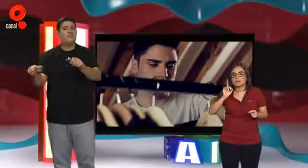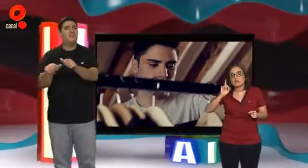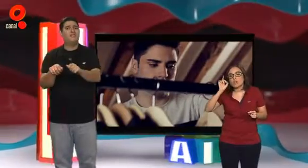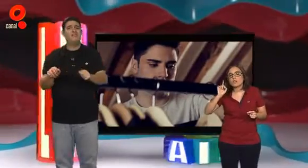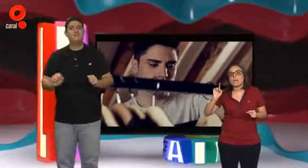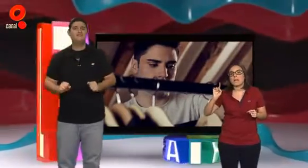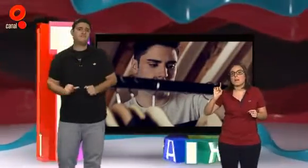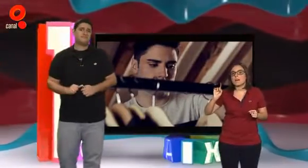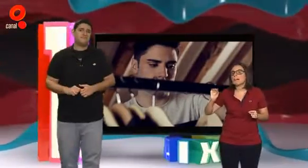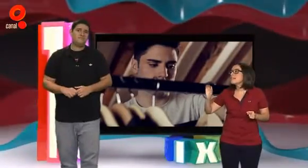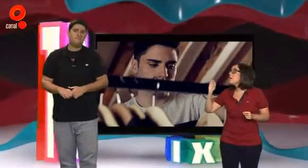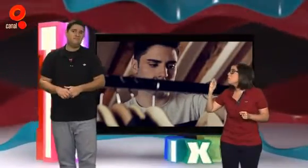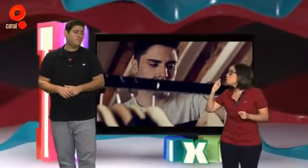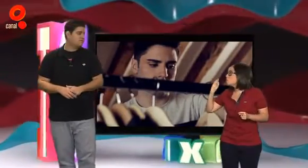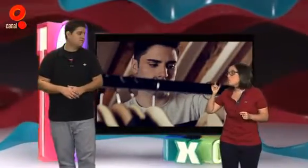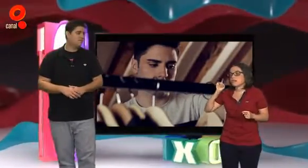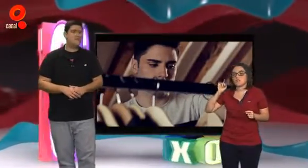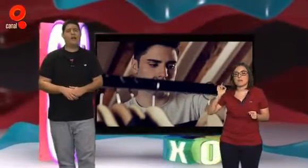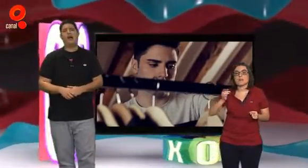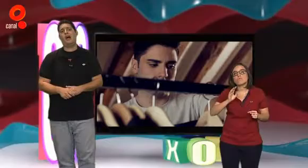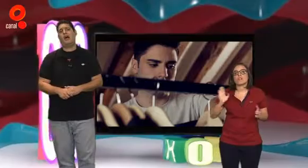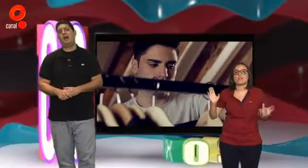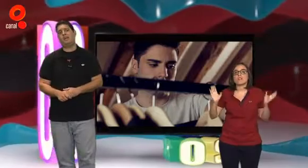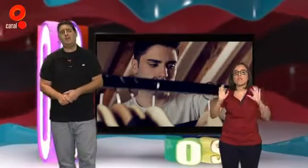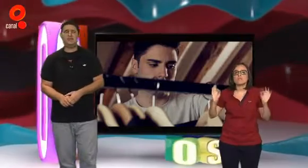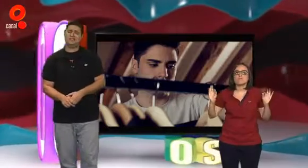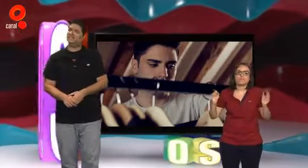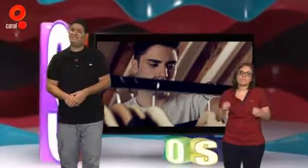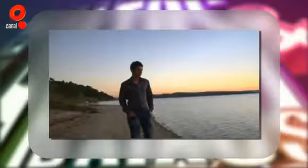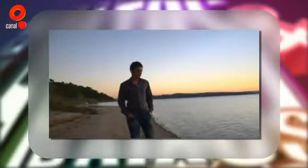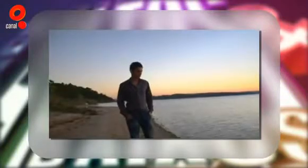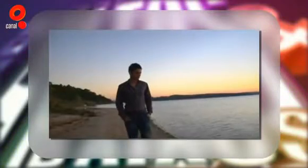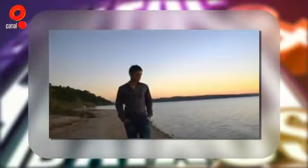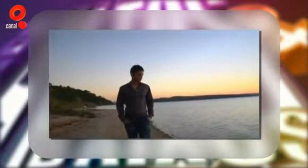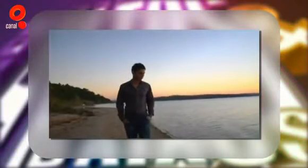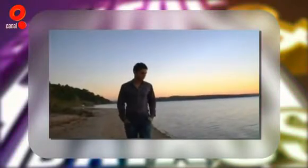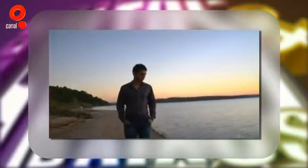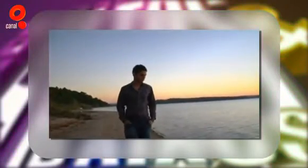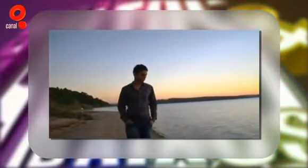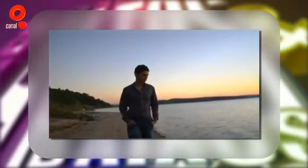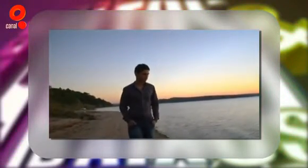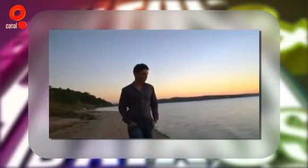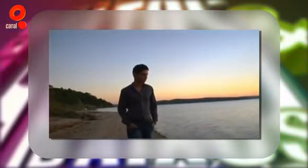Leandro sofre também a beira mar nem o iodo que faz tão bem o Salmo nem O iodo